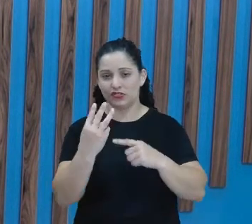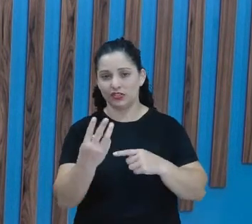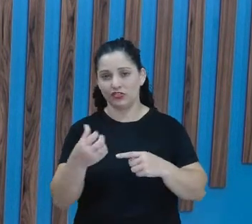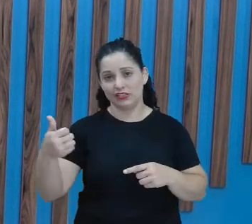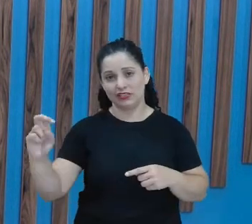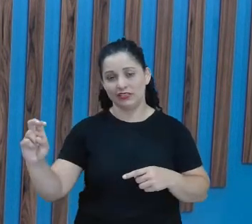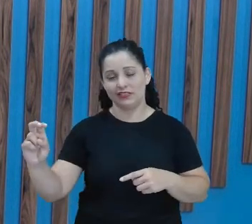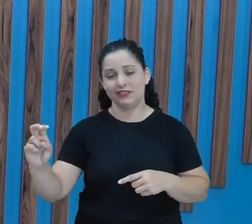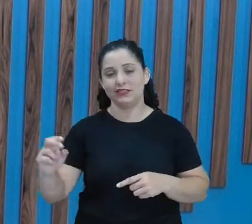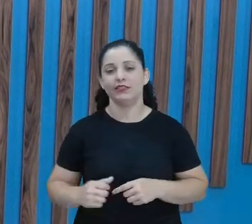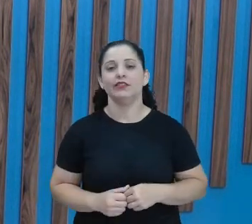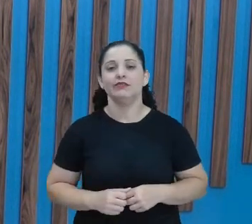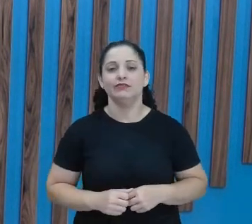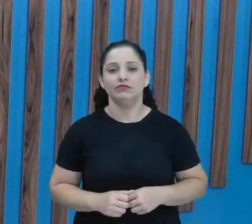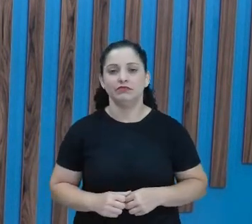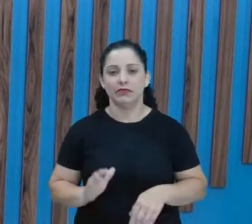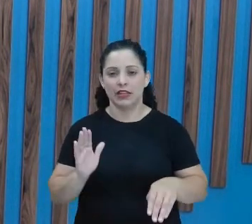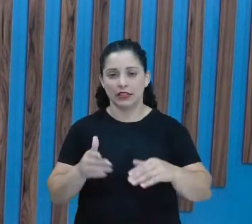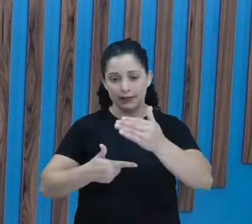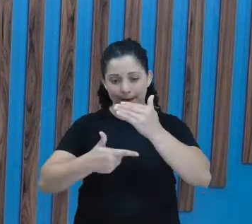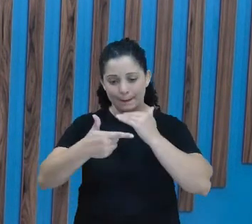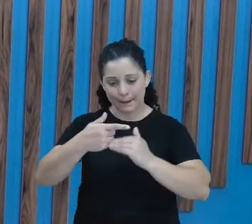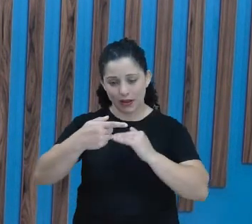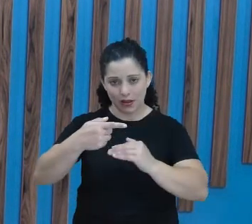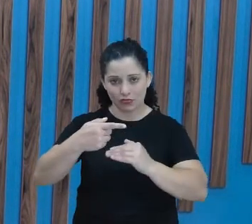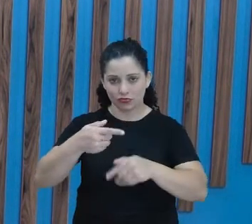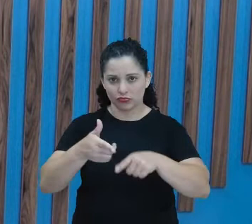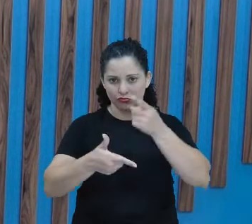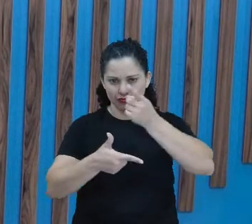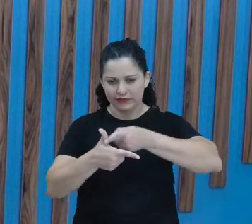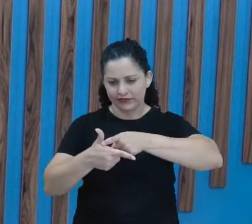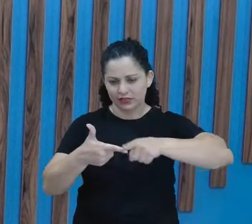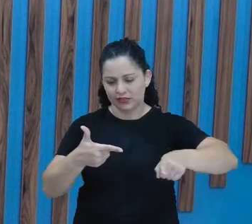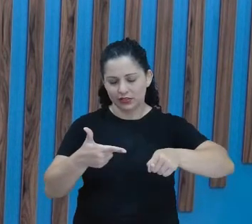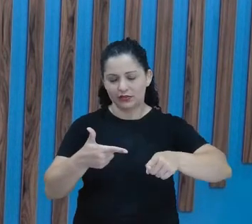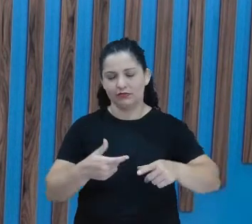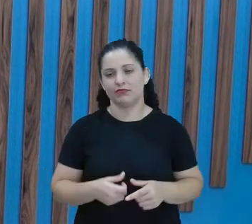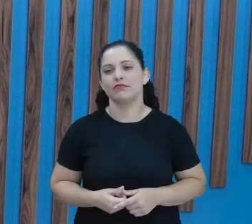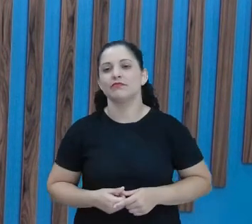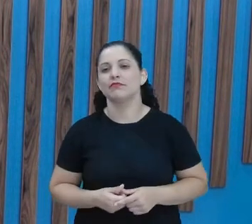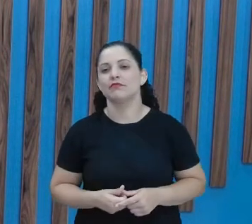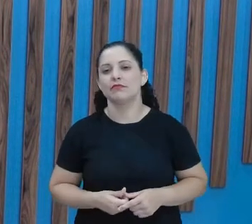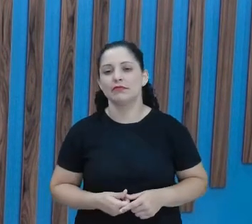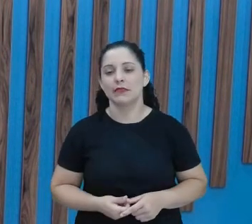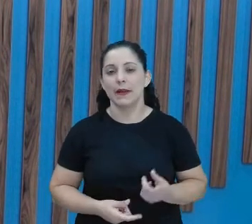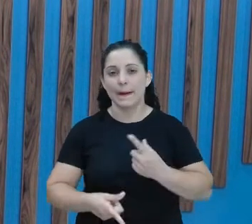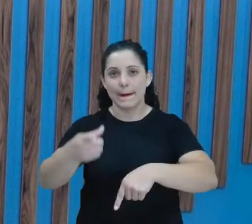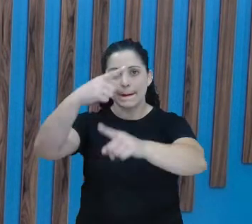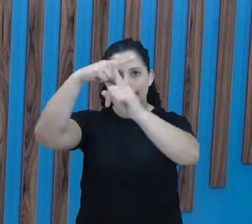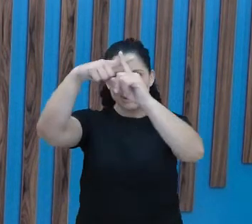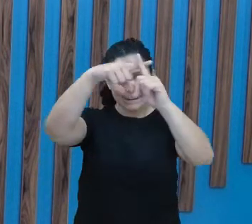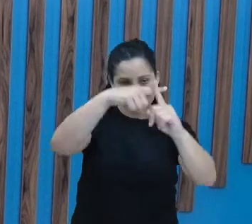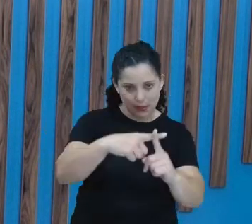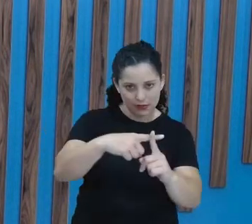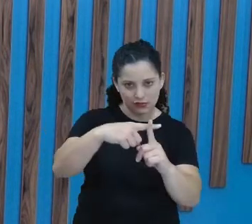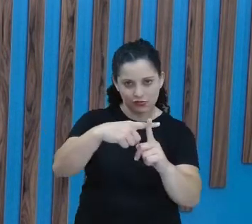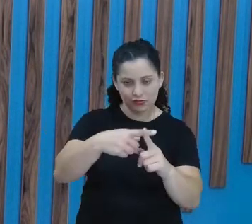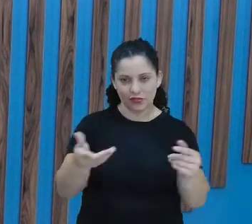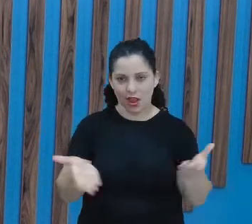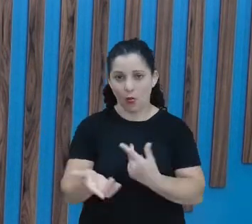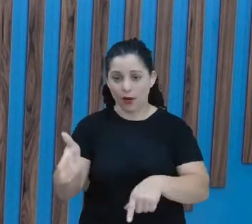quinze. Eu dividi pelo de baixo e multipliquei pelo de cima. Lembra que tem que repetir o sinal de mais aqui e agora eu vou repetir o sinal de menos, tá bom?